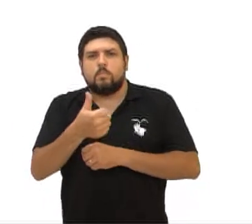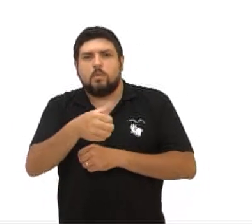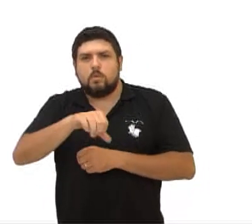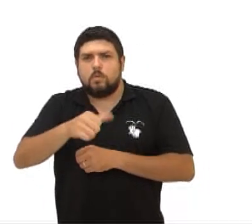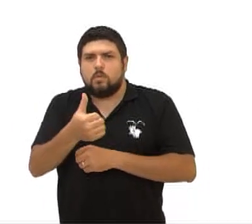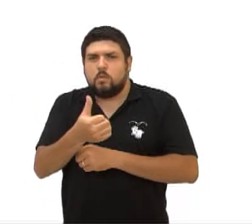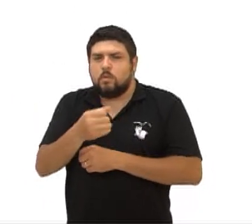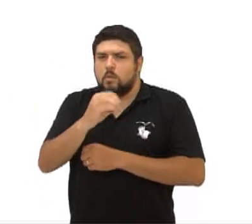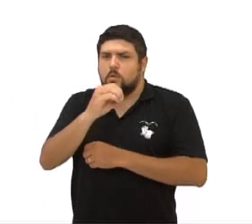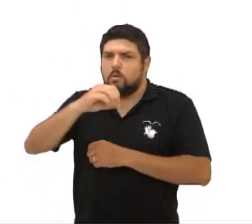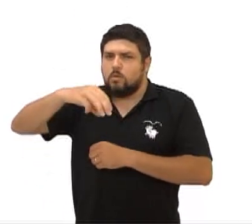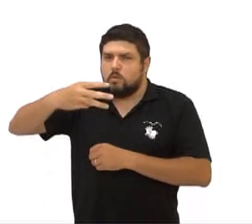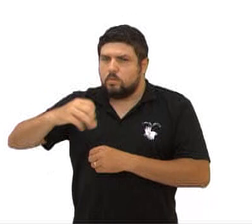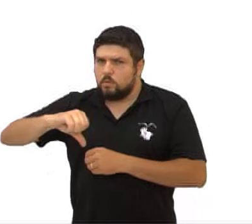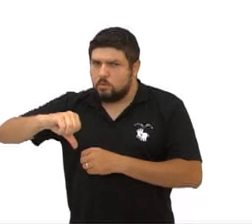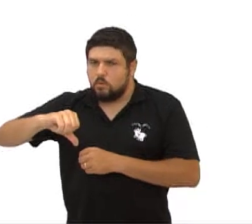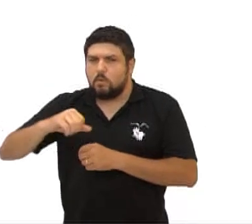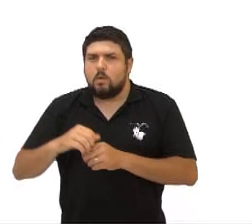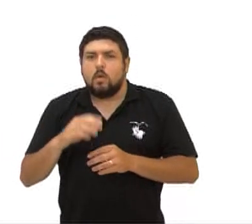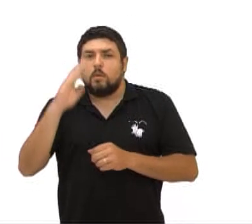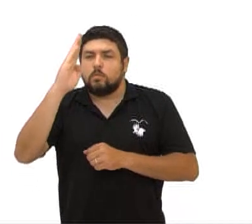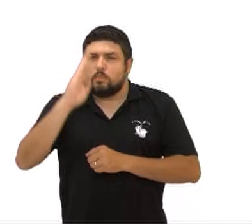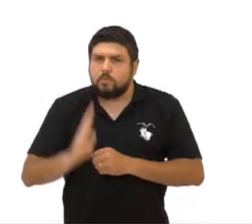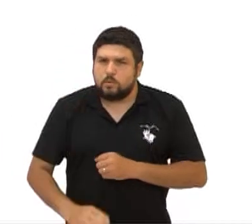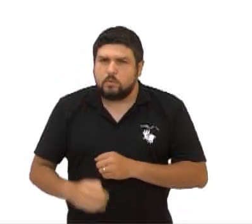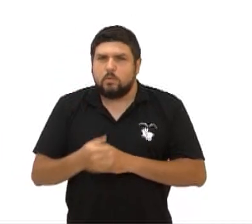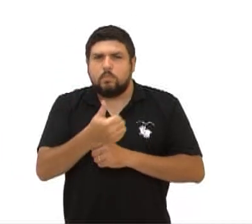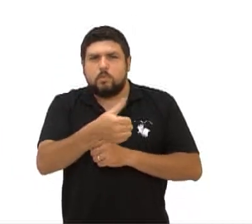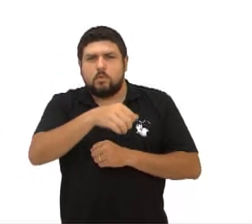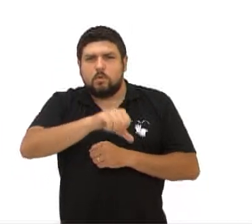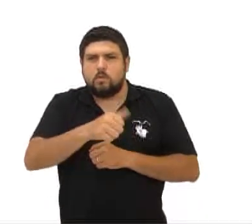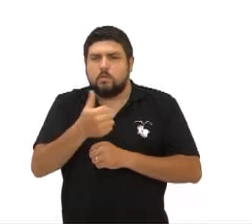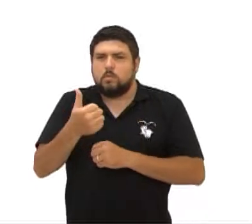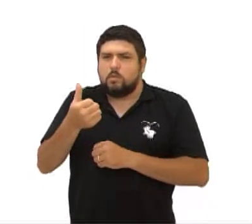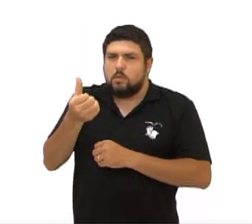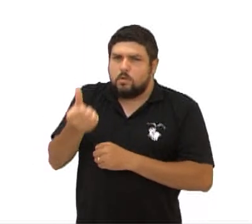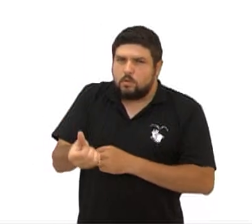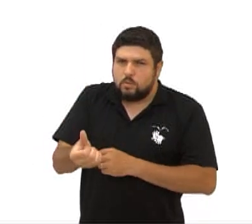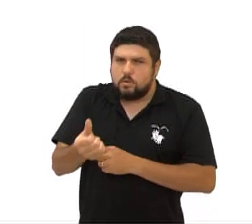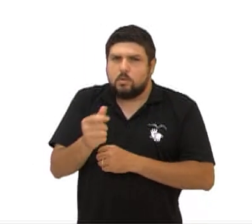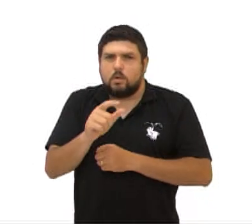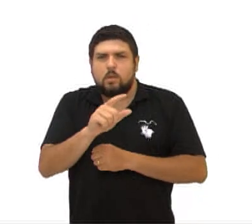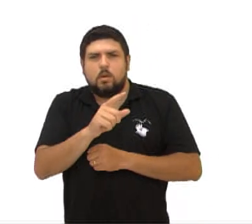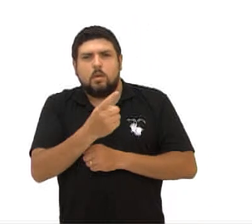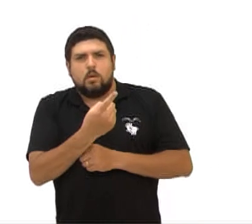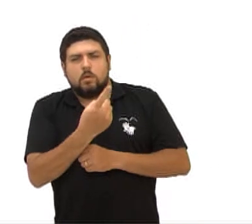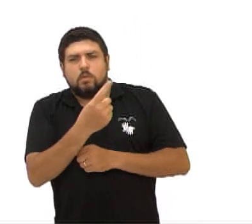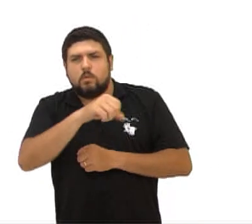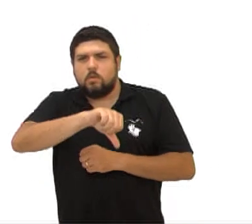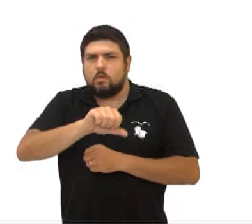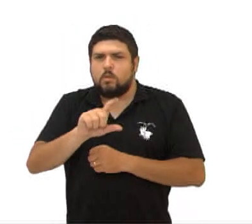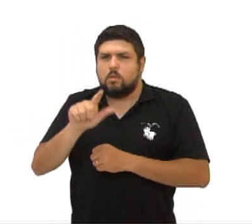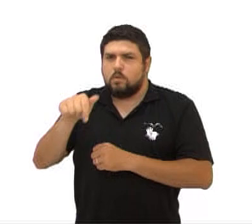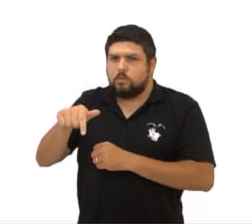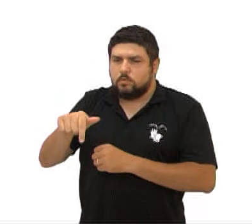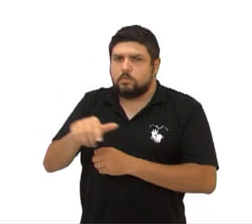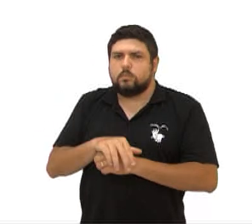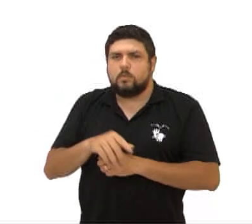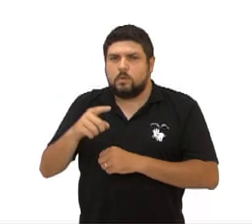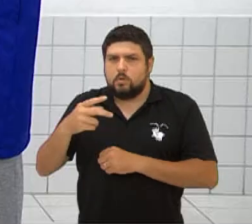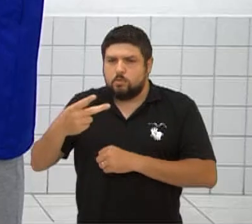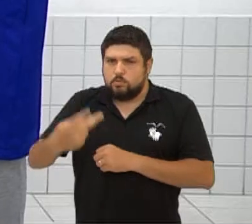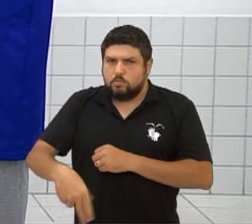E Brasil e México ali em 1916 e 1917. Então a gente tem o esporte aqui no